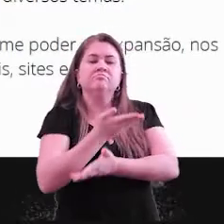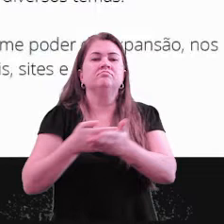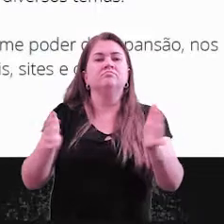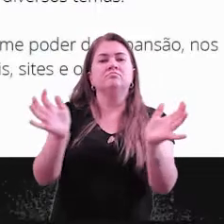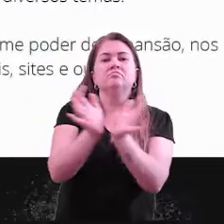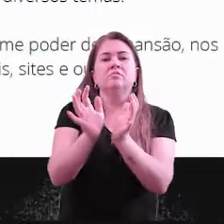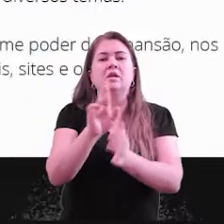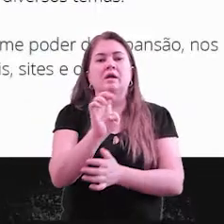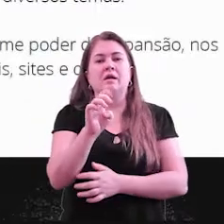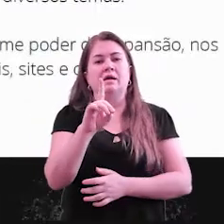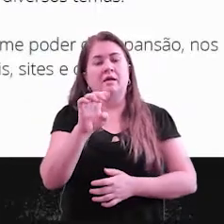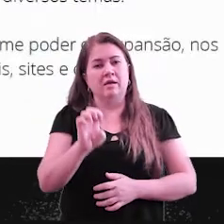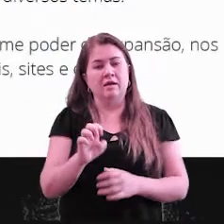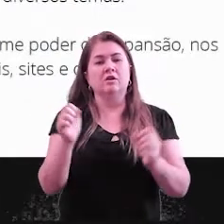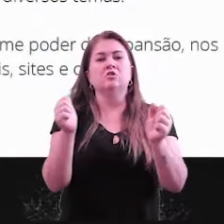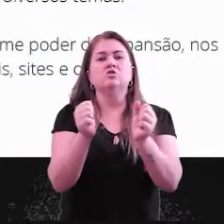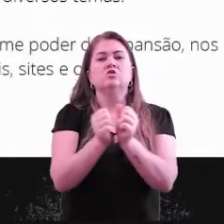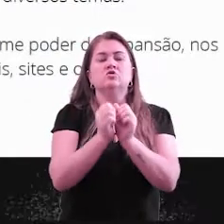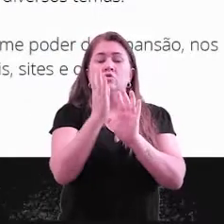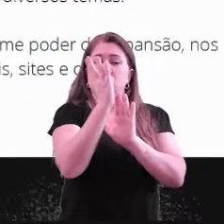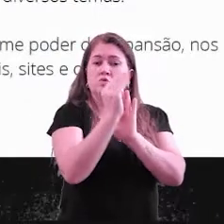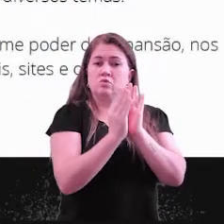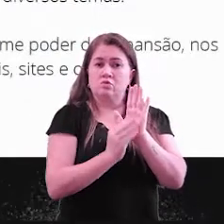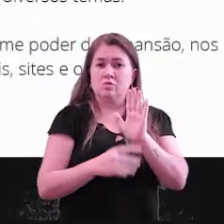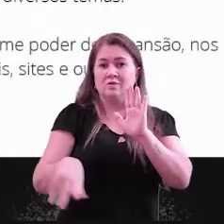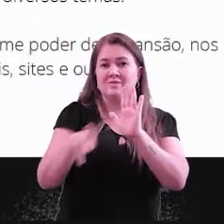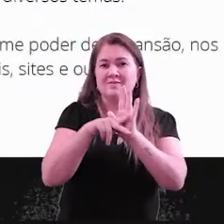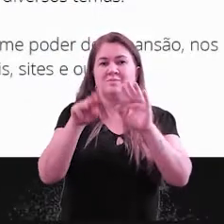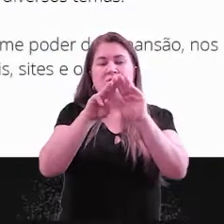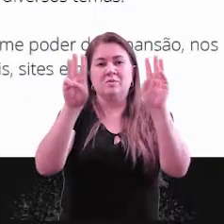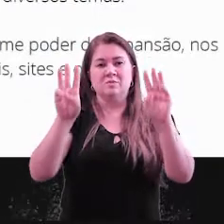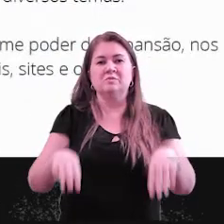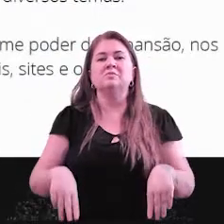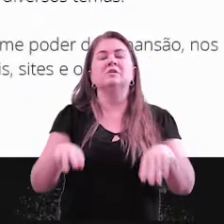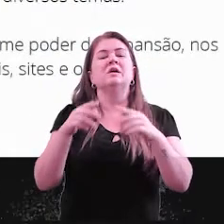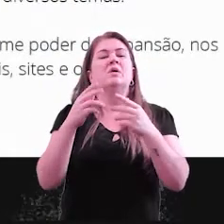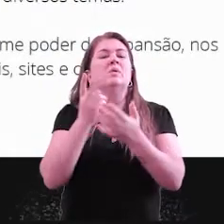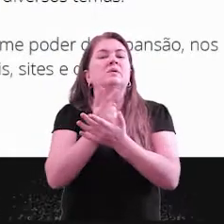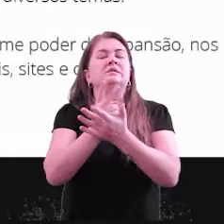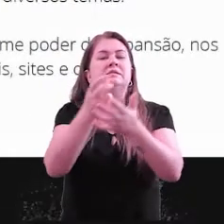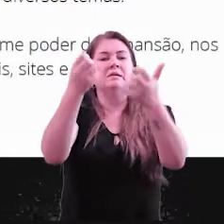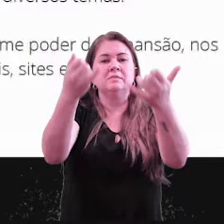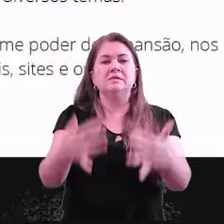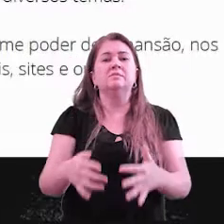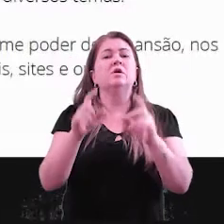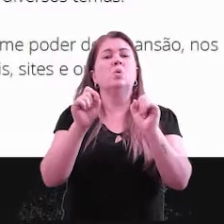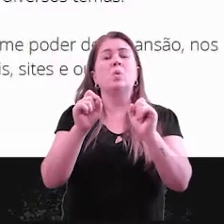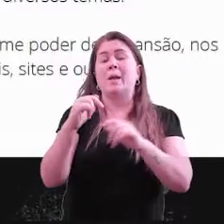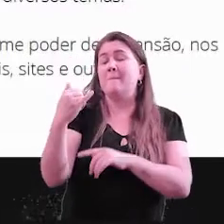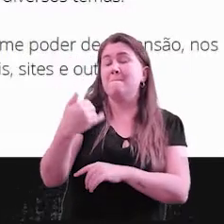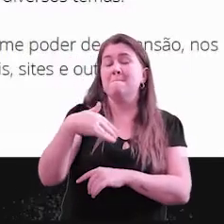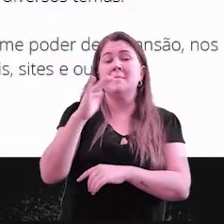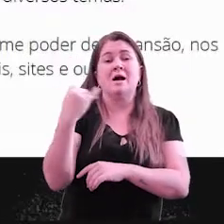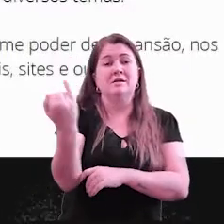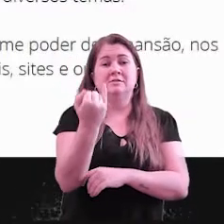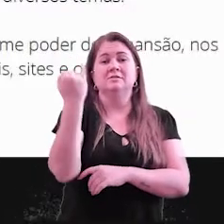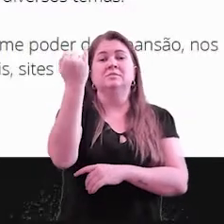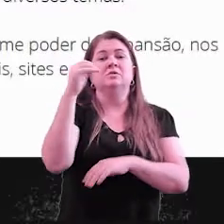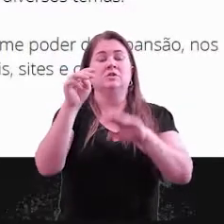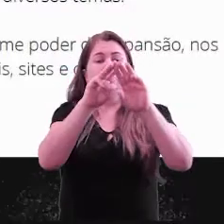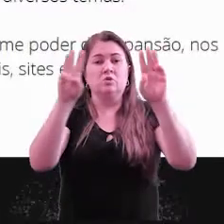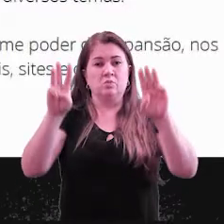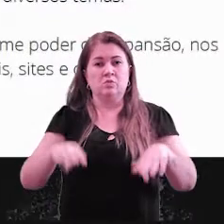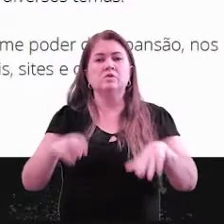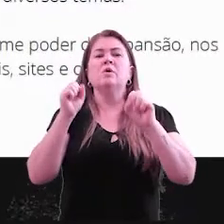museu, destacando que os conteúdos mais importantes que os museus podem disponibilizar para a sociedade são